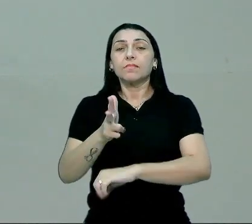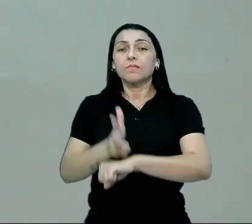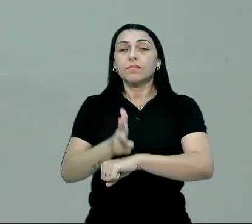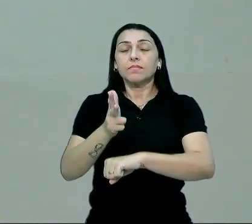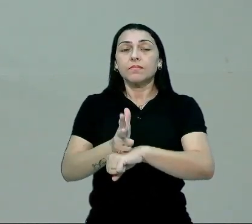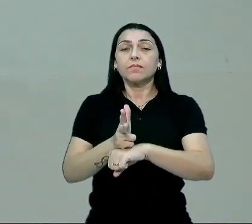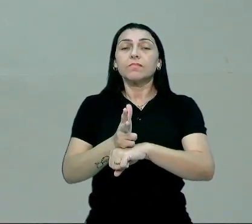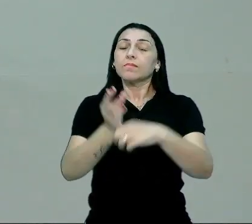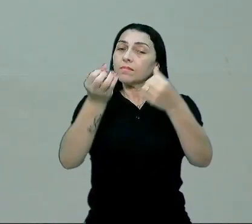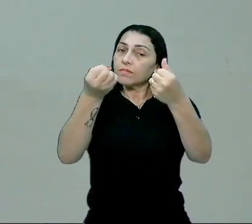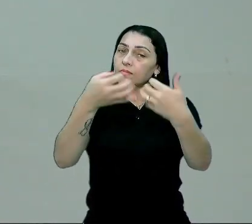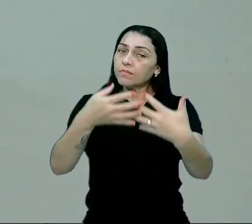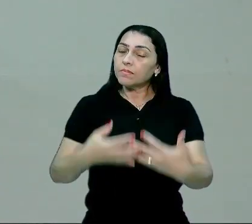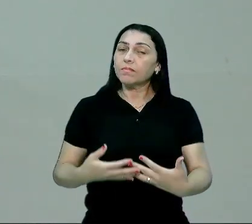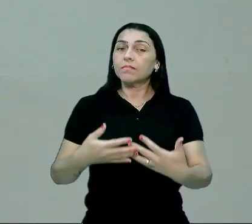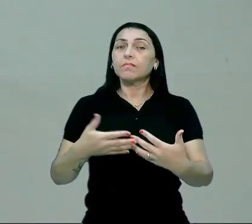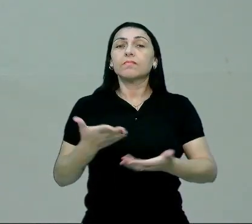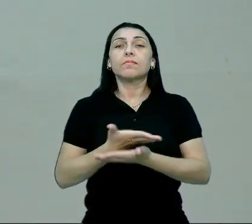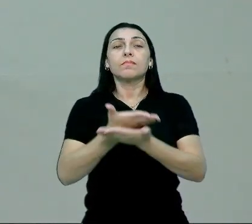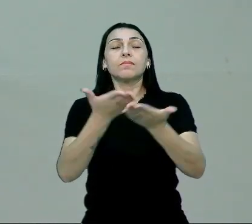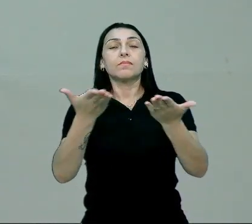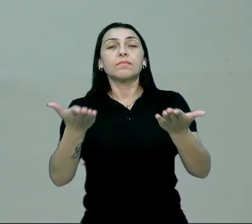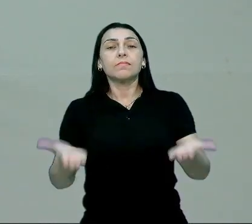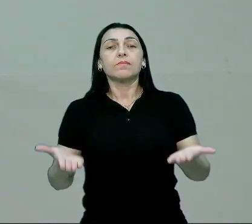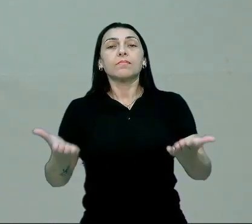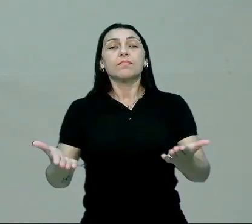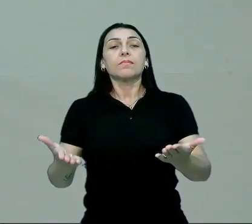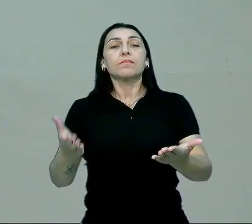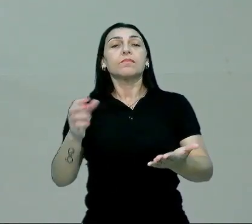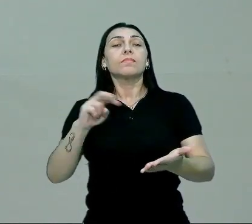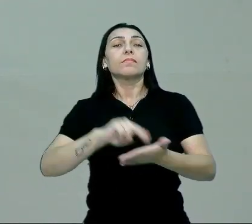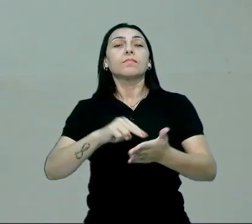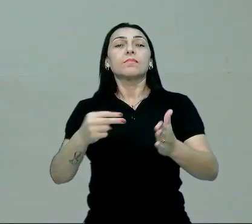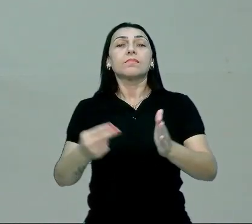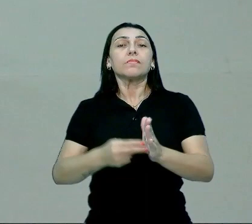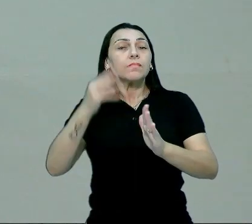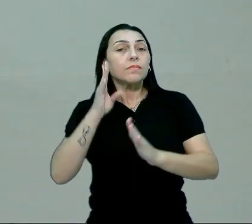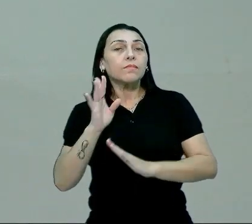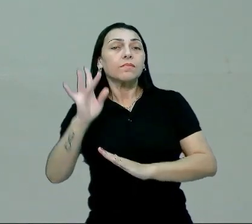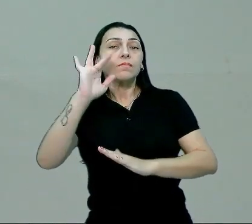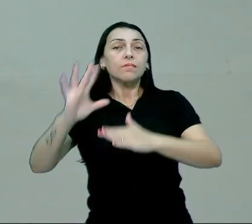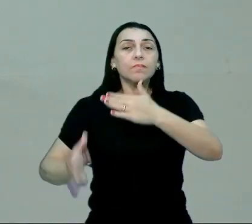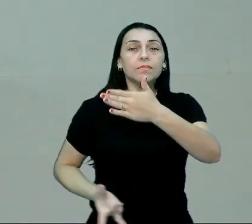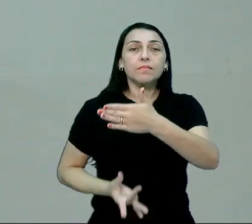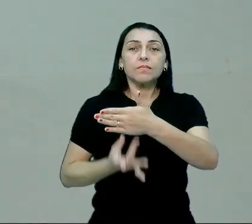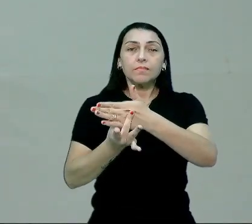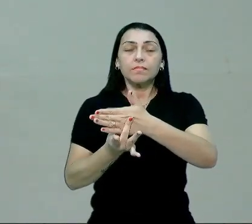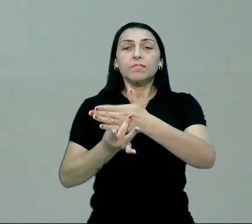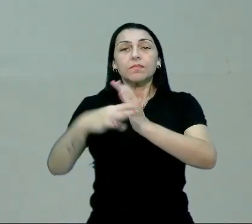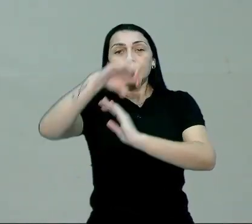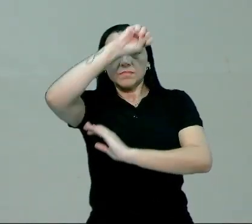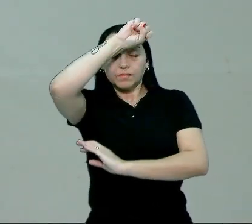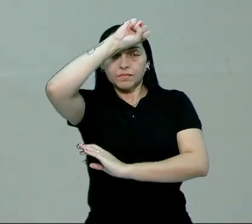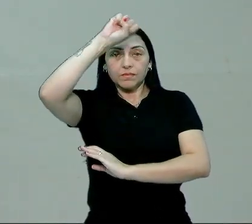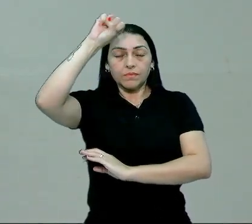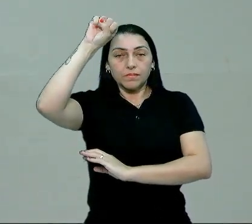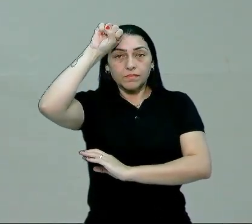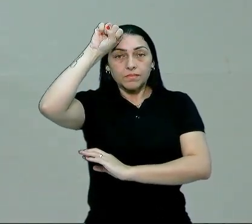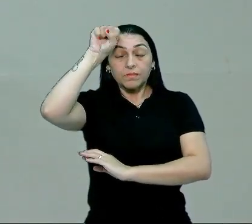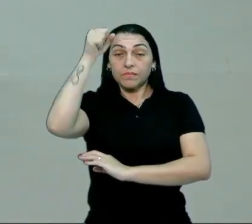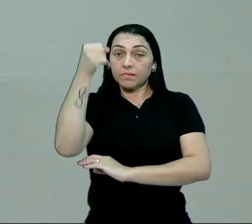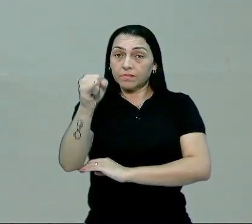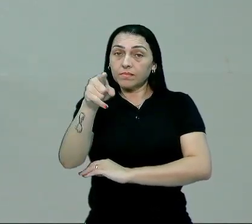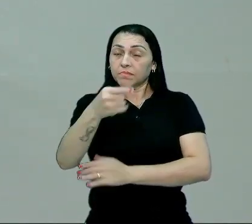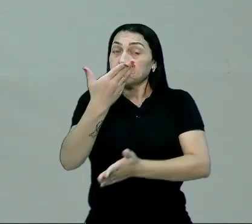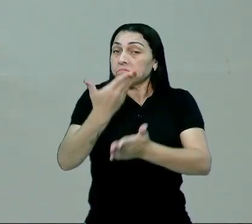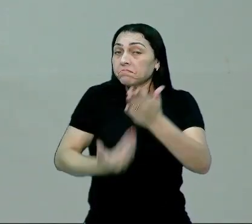que eu estou tratando a todos vocês a respeito das teorias clássicas em Sociologia. Se